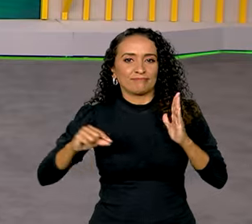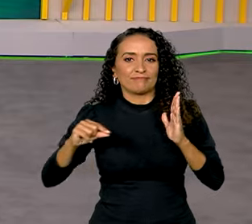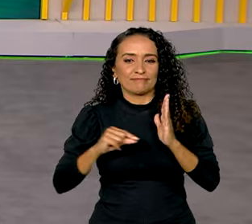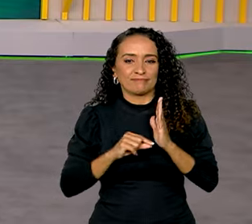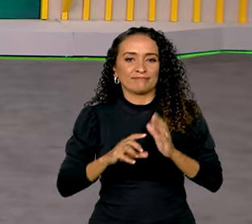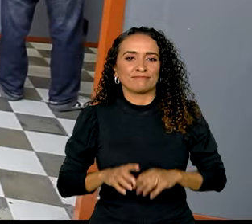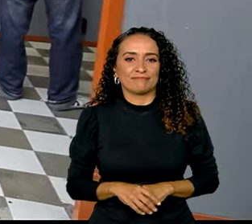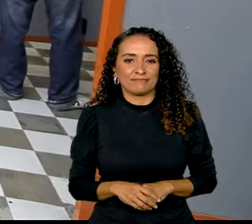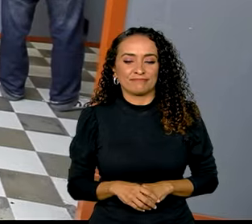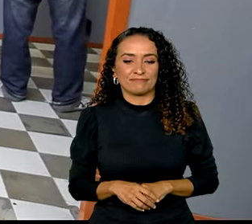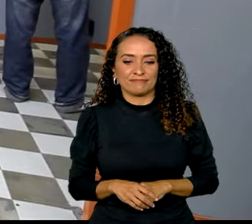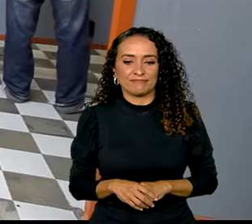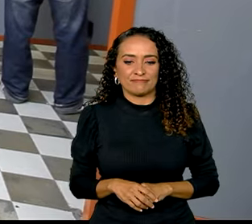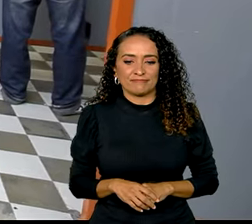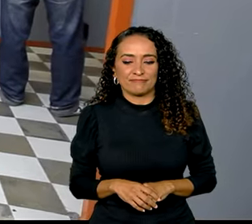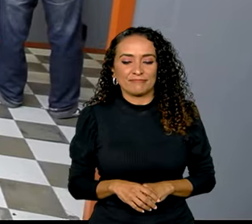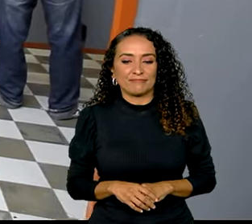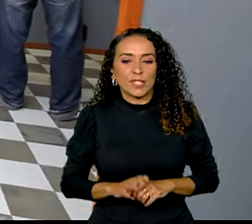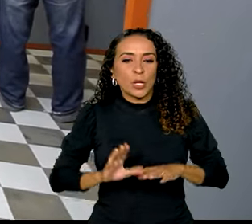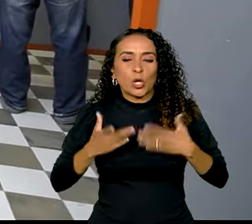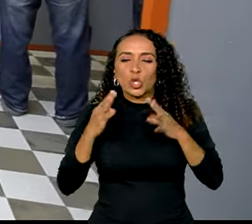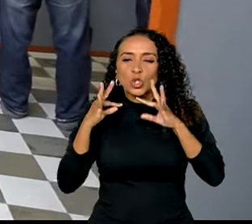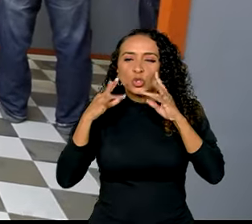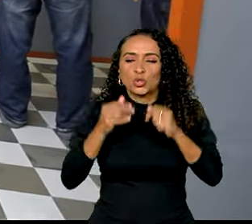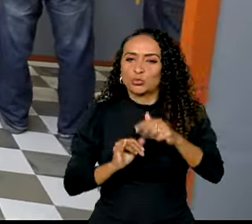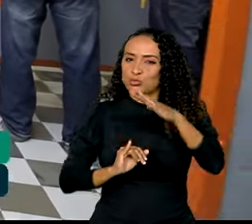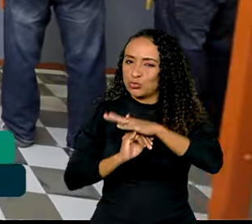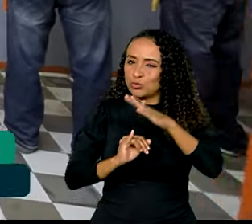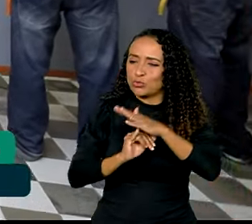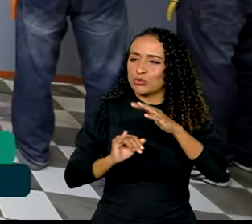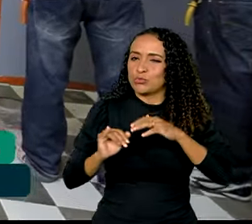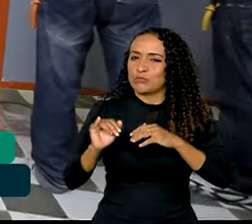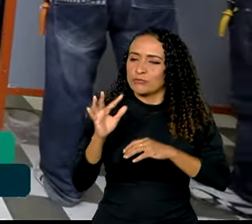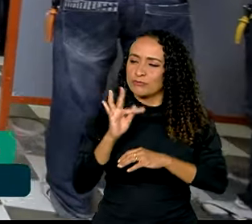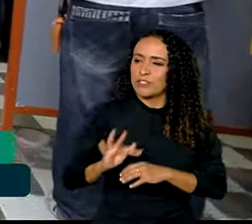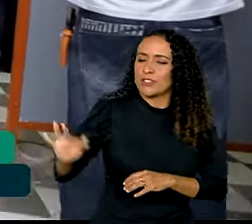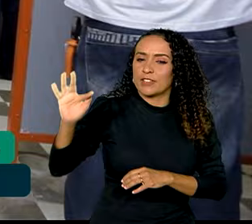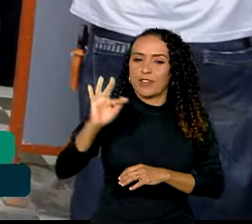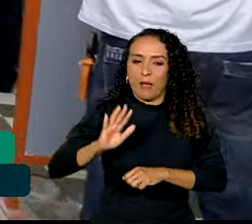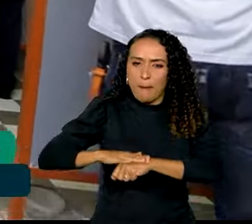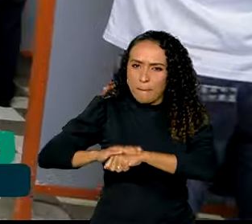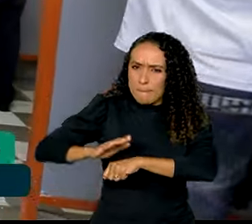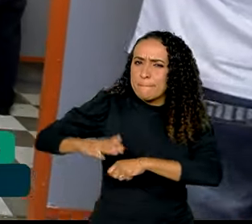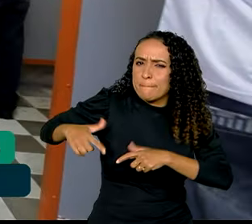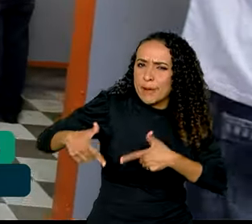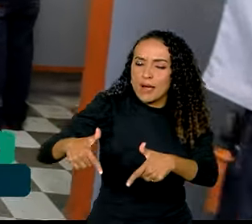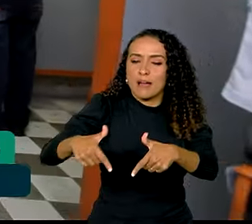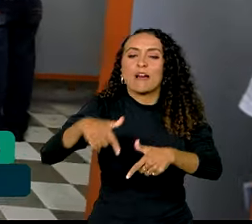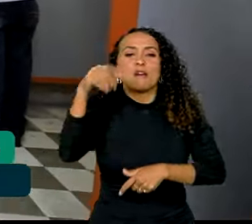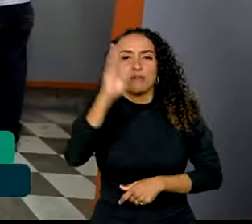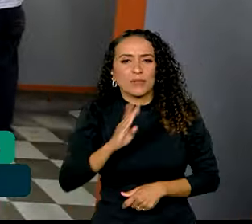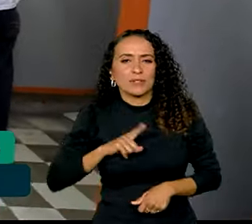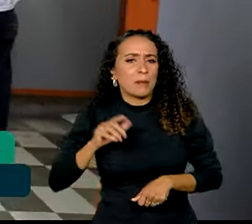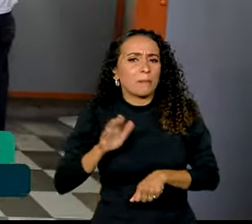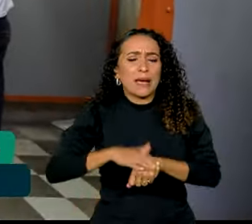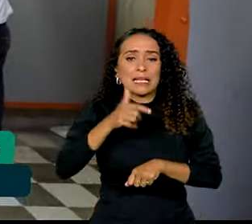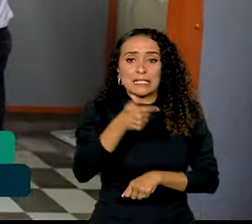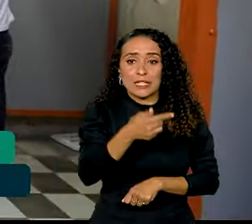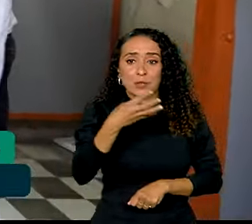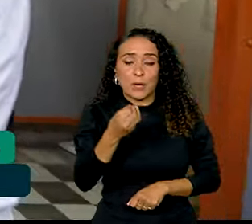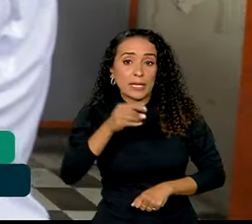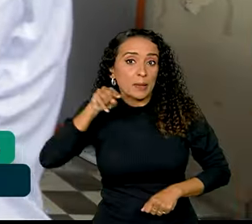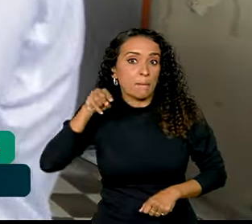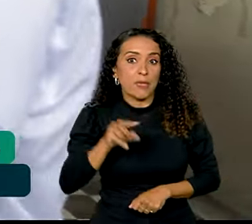Planalto. Quando todos os institutos estiverem em pleno funcionamento, o Brasil vai ter mais 140